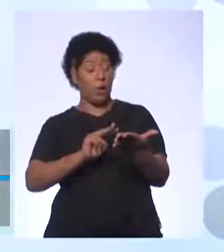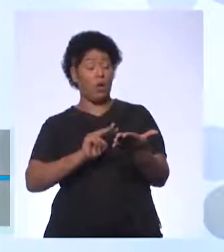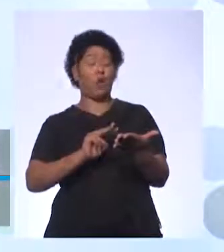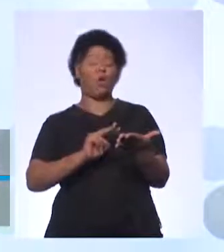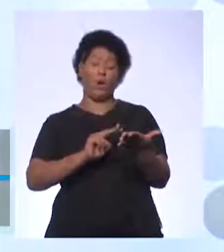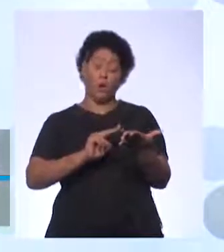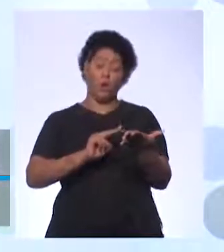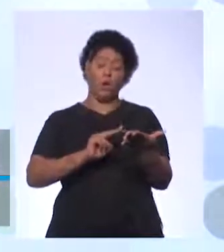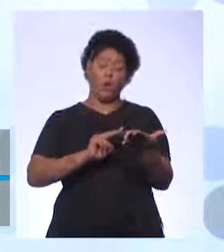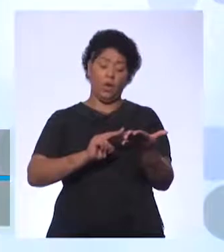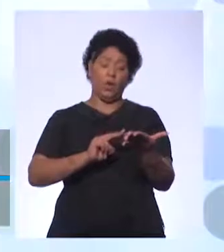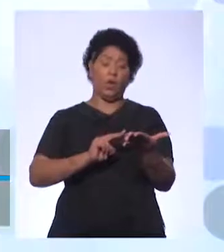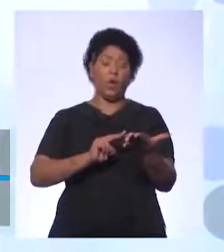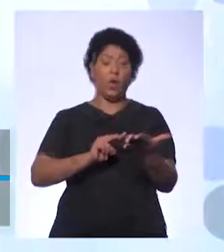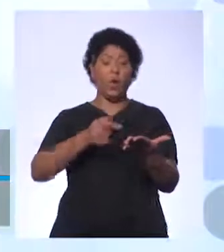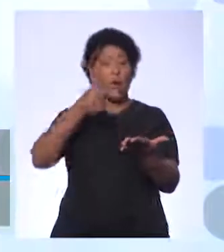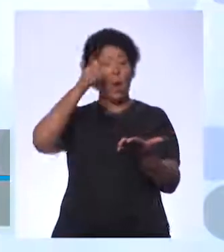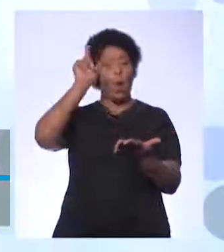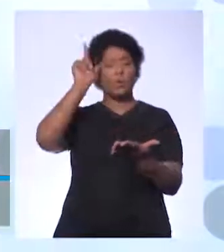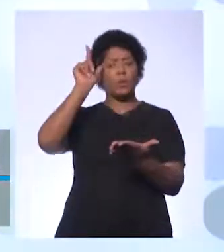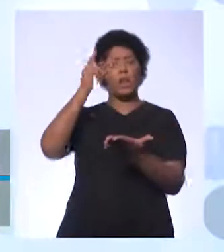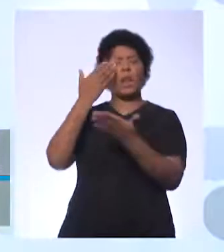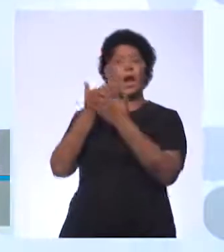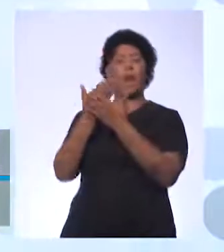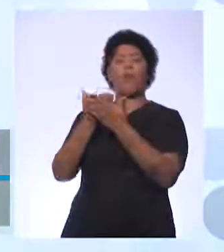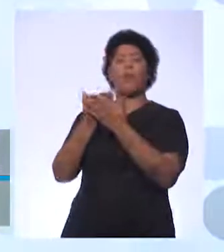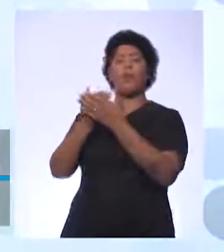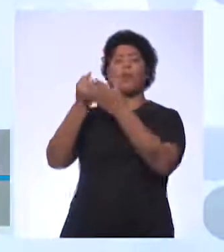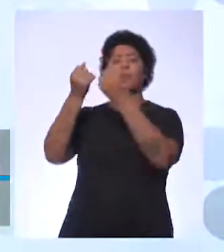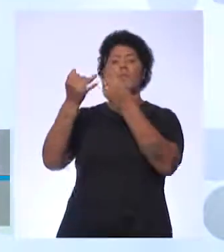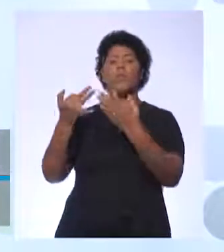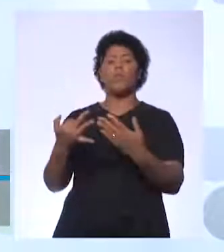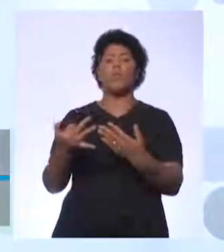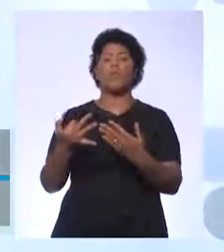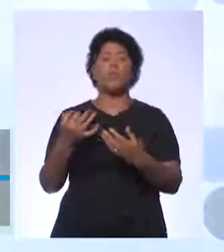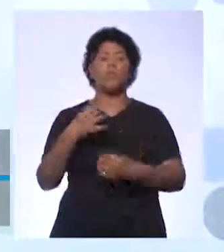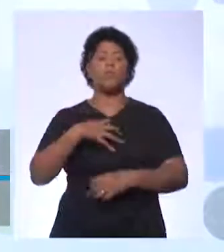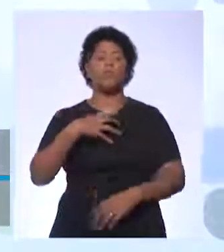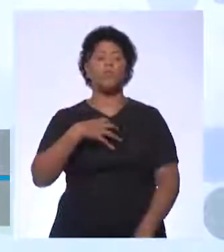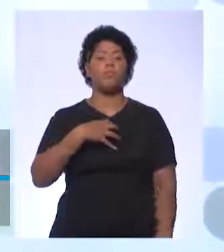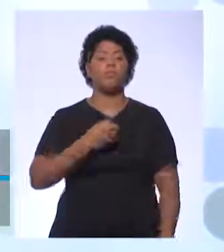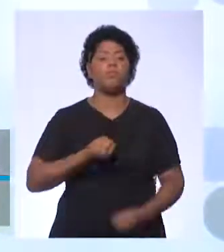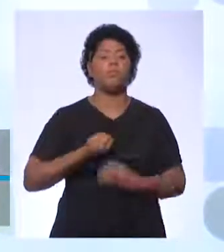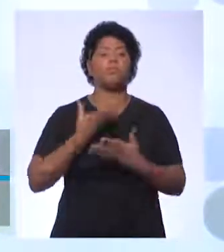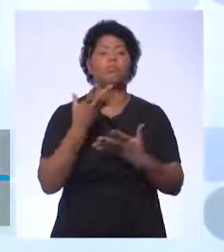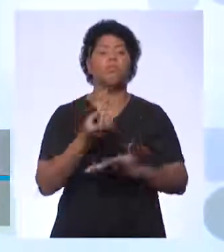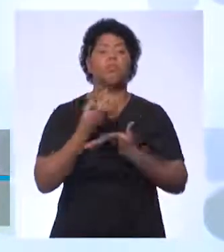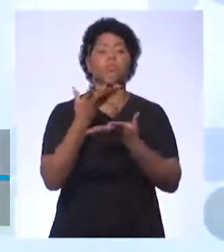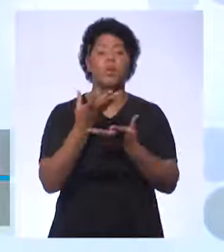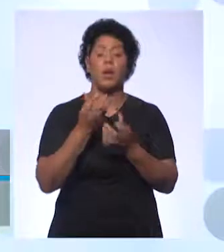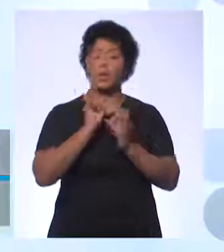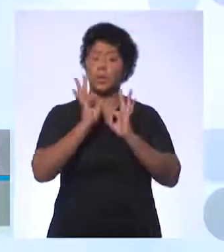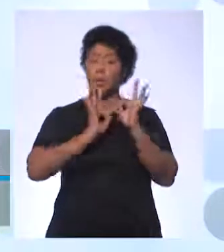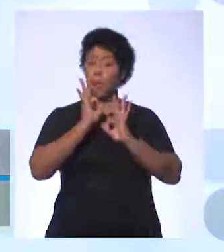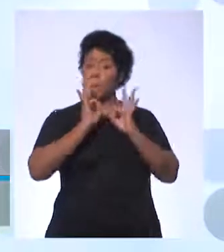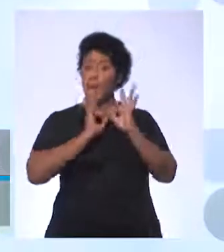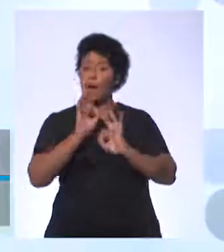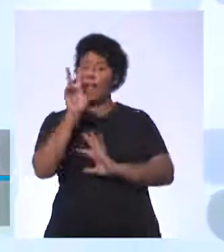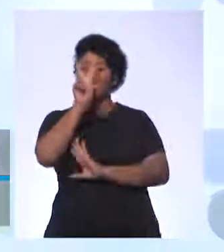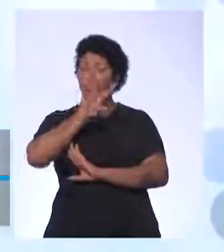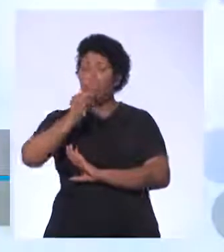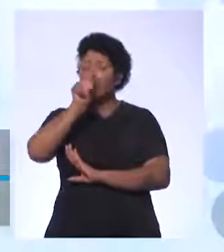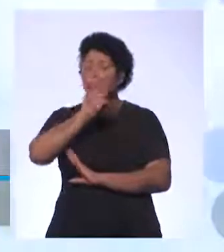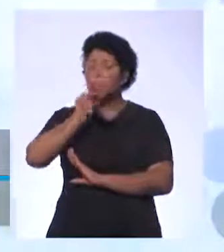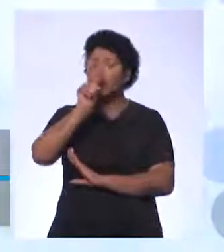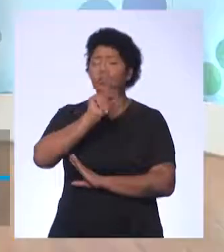entonação. Tá? Ontem, na aula, o professor Tony falou um pouquinho sobre a parte da entonação, a parte de se preparar, de ter o cuidado com a voz,